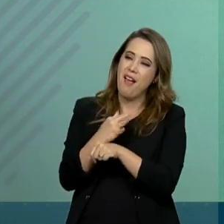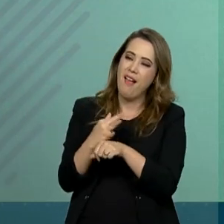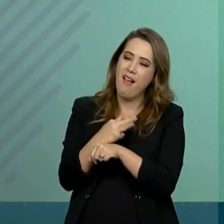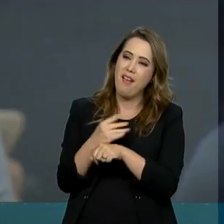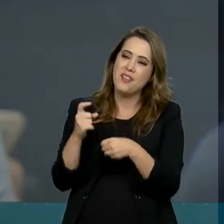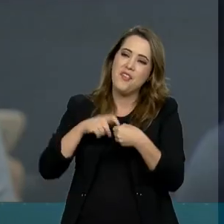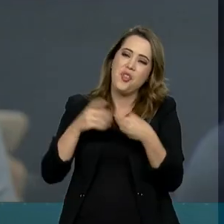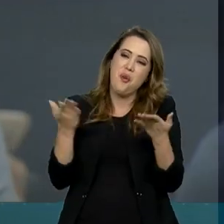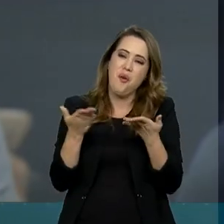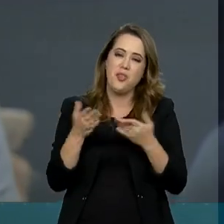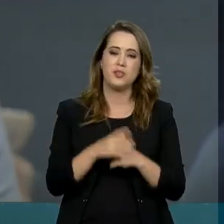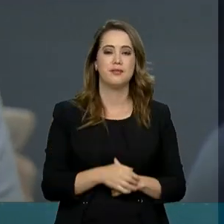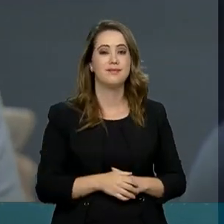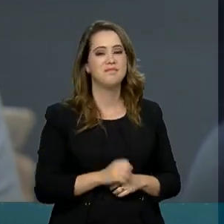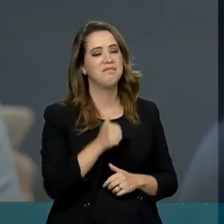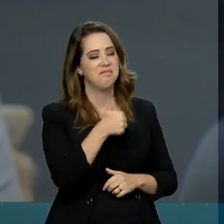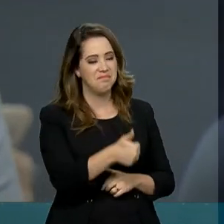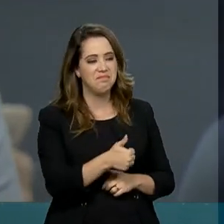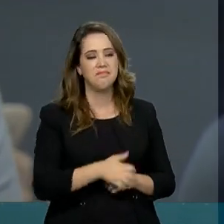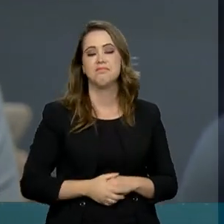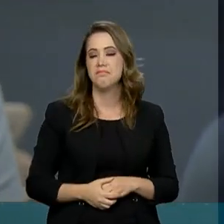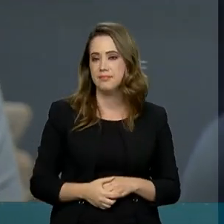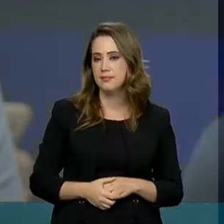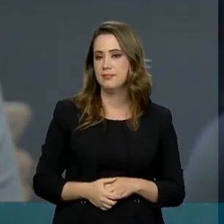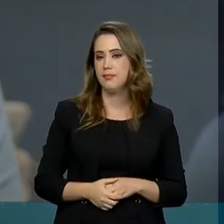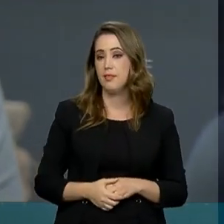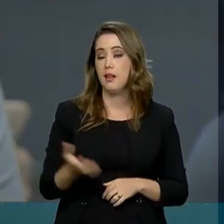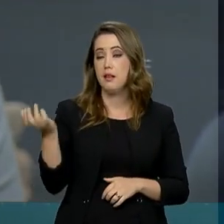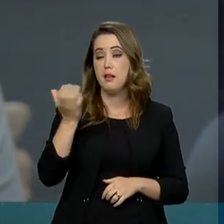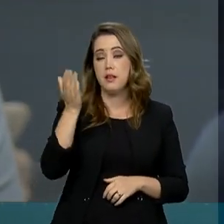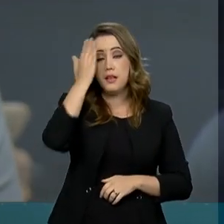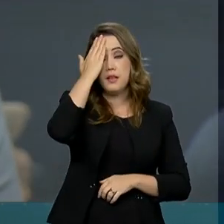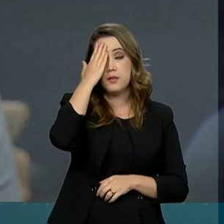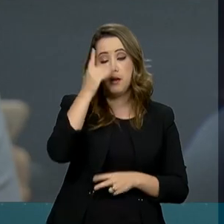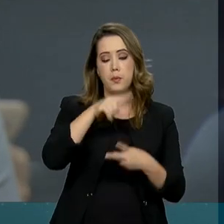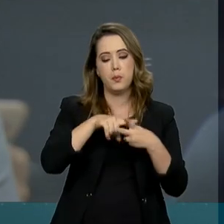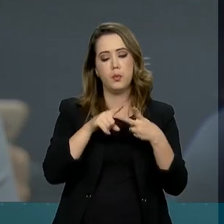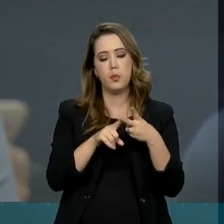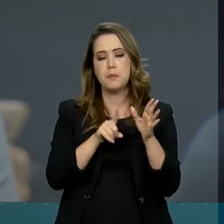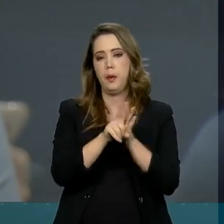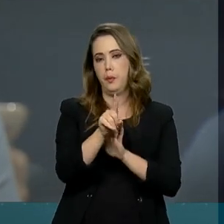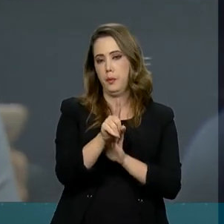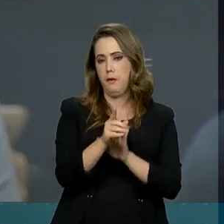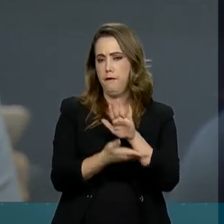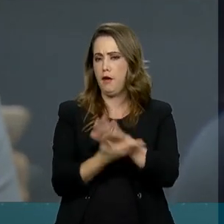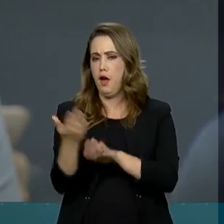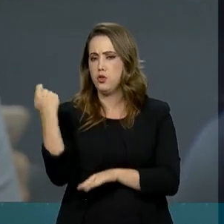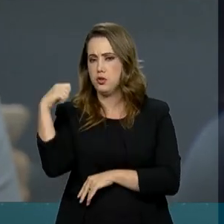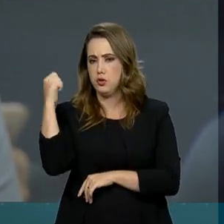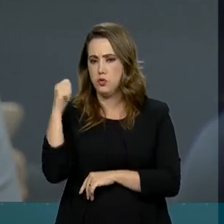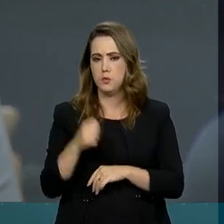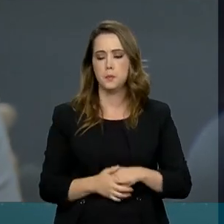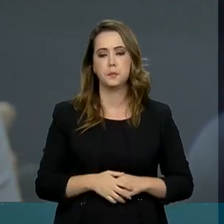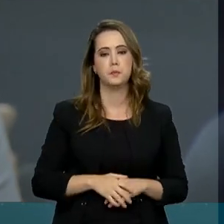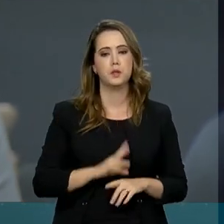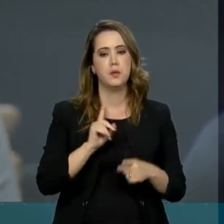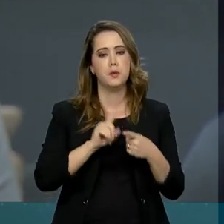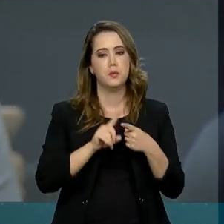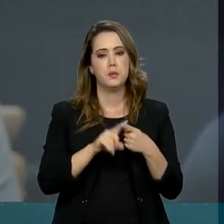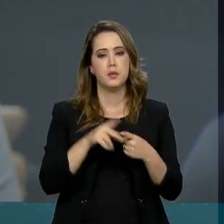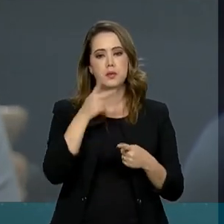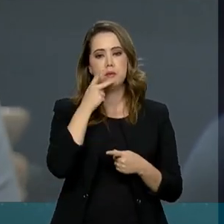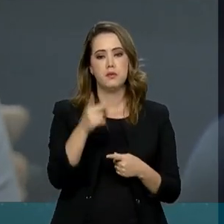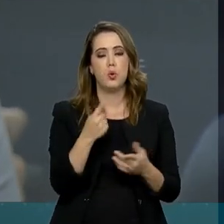mas eu queria saber duas coisas sobre a viagem à argentina é primeiro o seu disse que alguns acordos